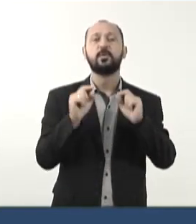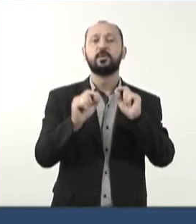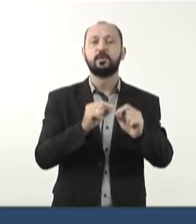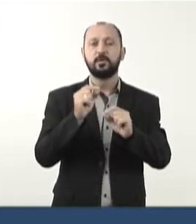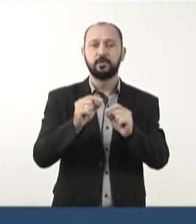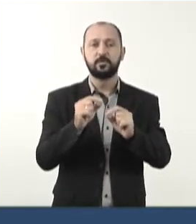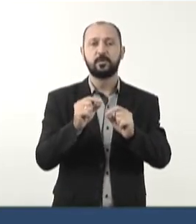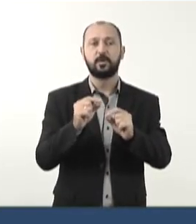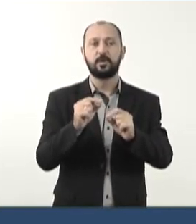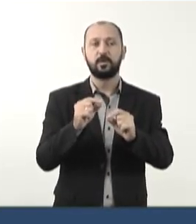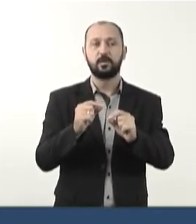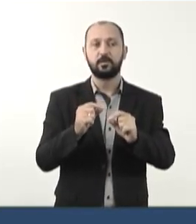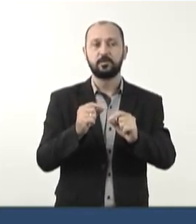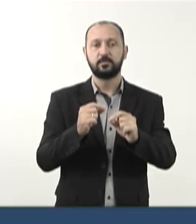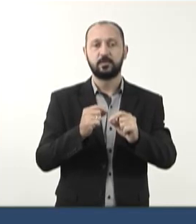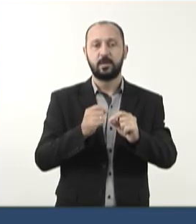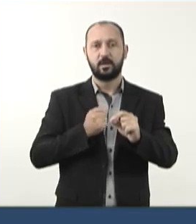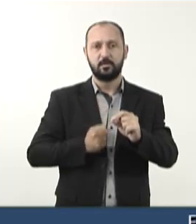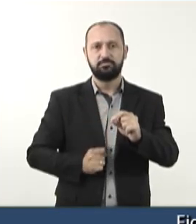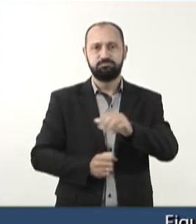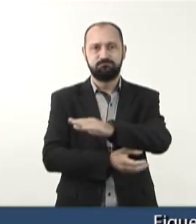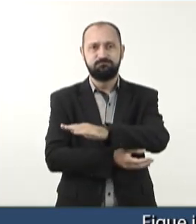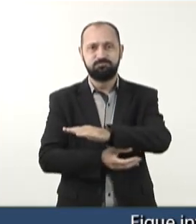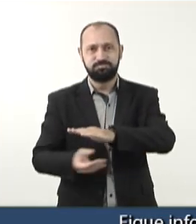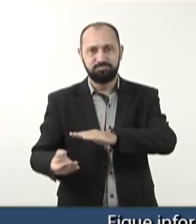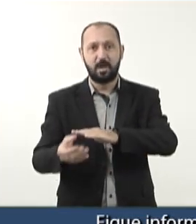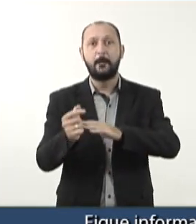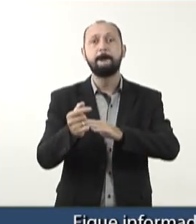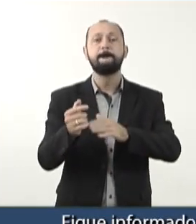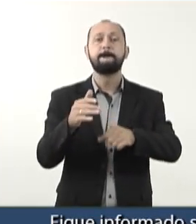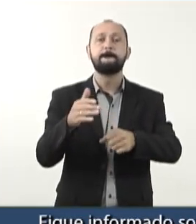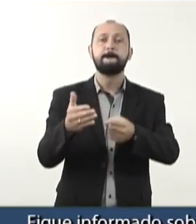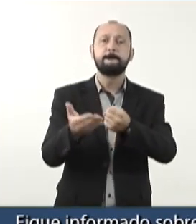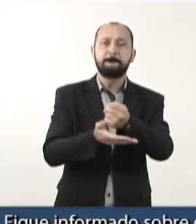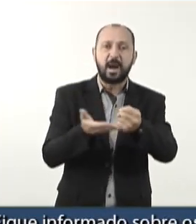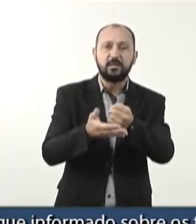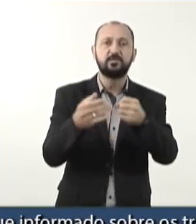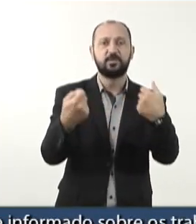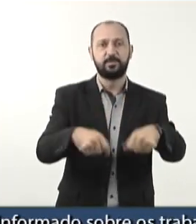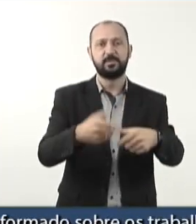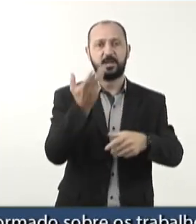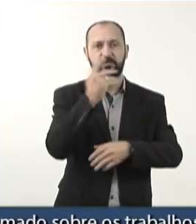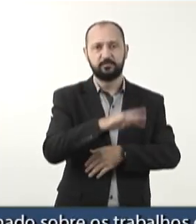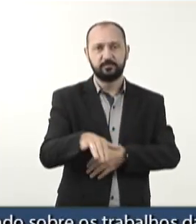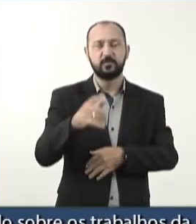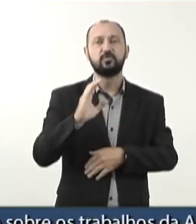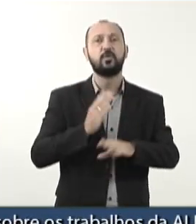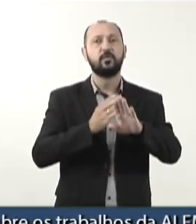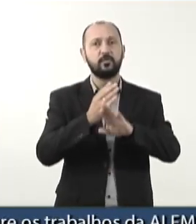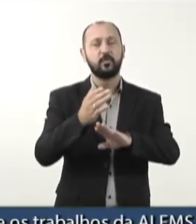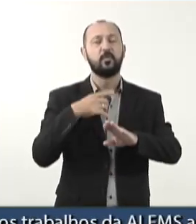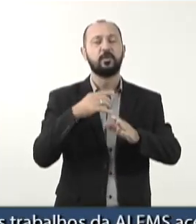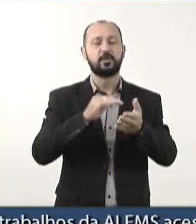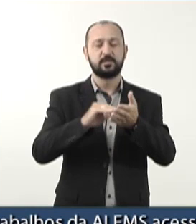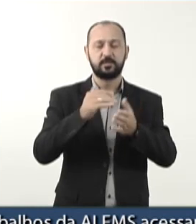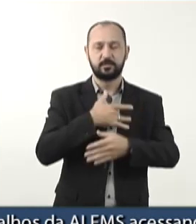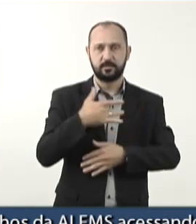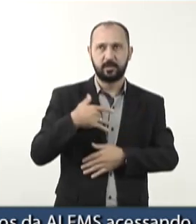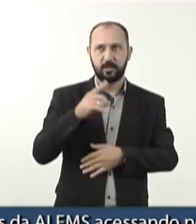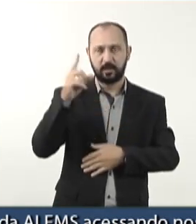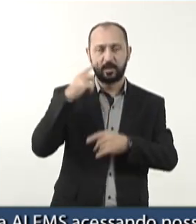a saneamento básico. É o básico que essas crianças precisam. E eu estive na CESAI, em